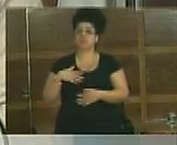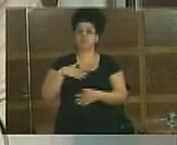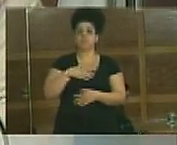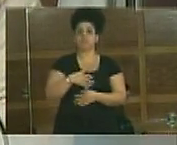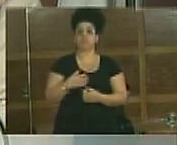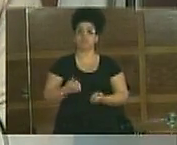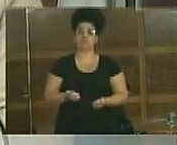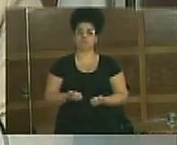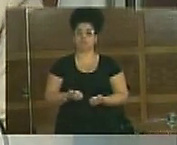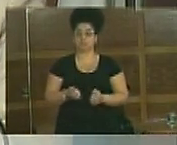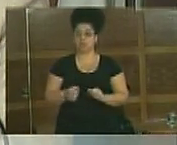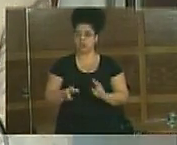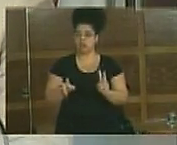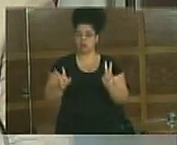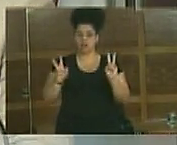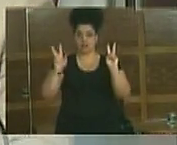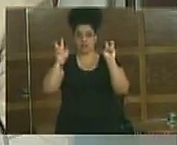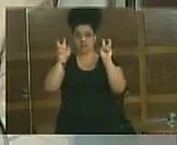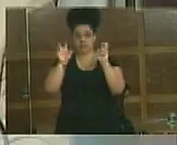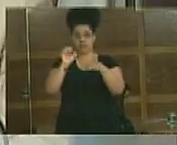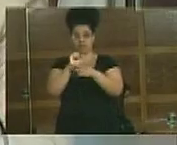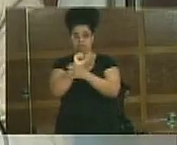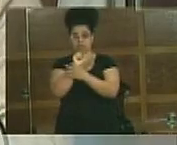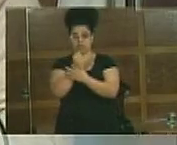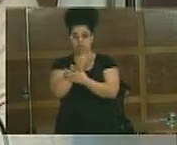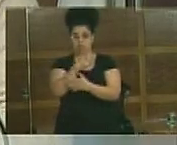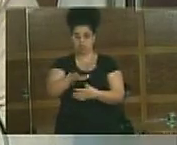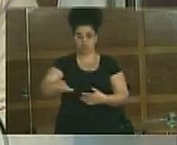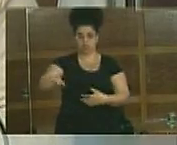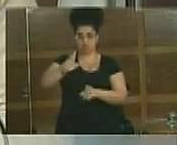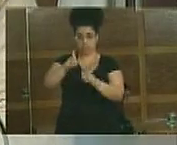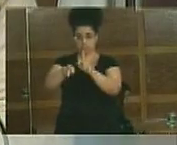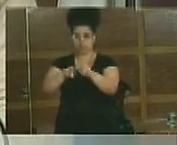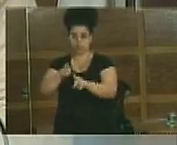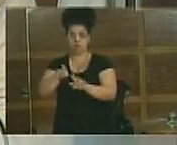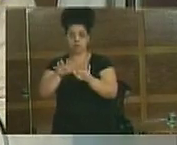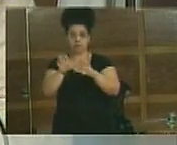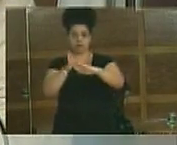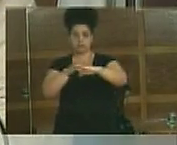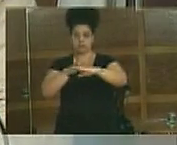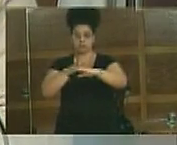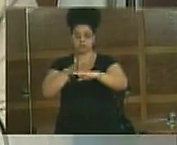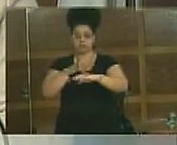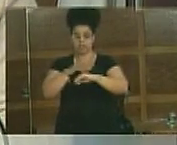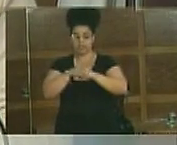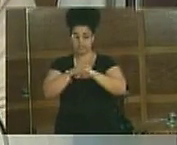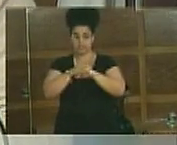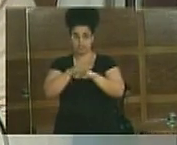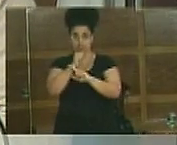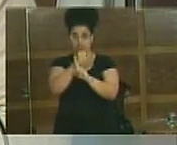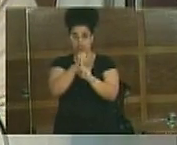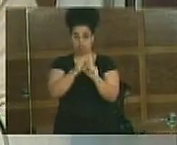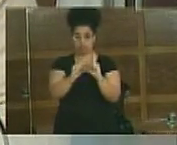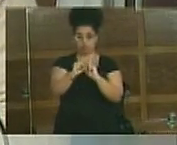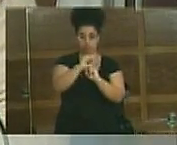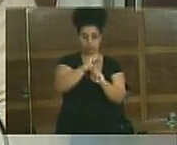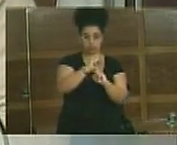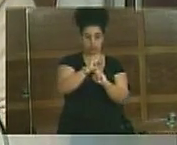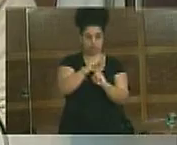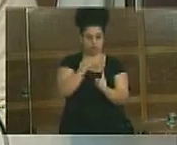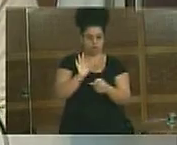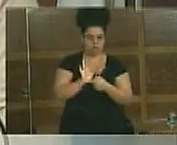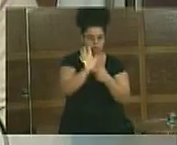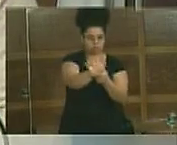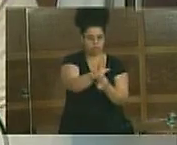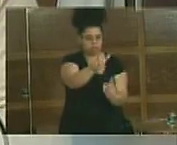falar. A questão da segurança pública é dever do Estado, mas a intervenção social é uma obrigação do município, uma obrigação